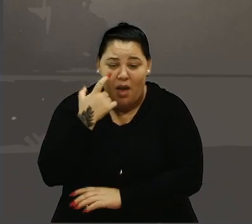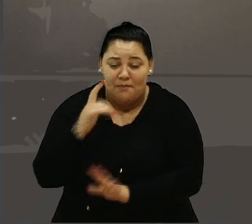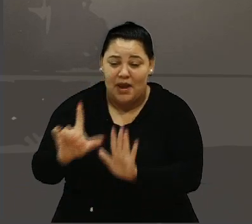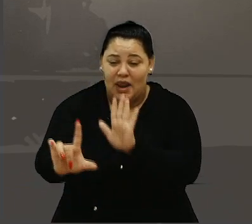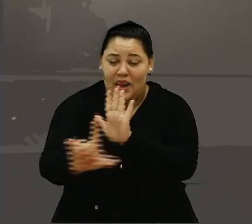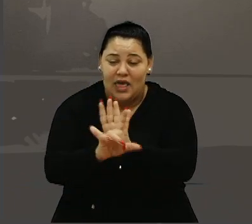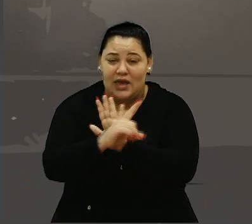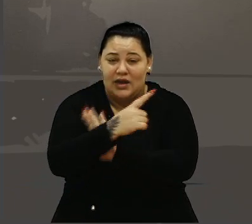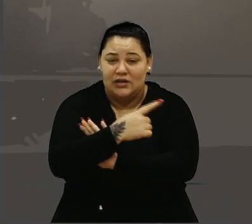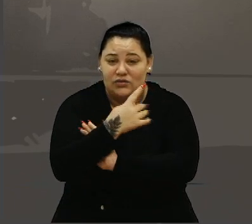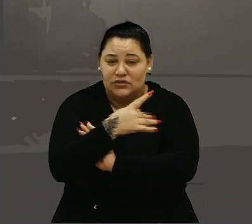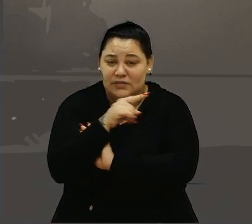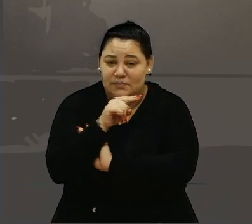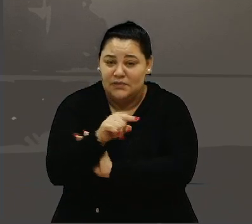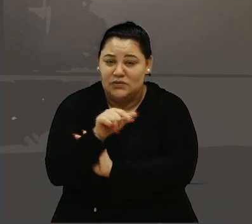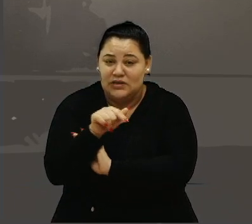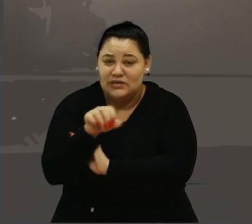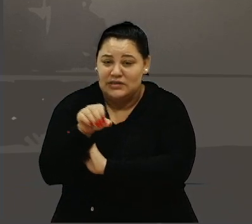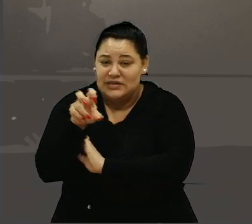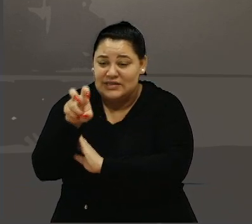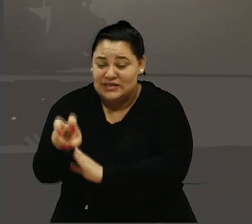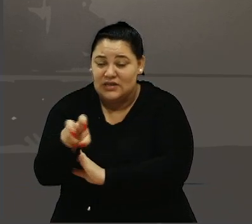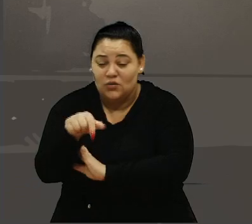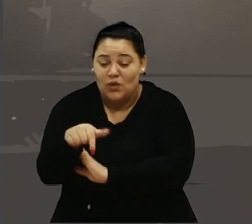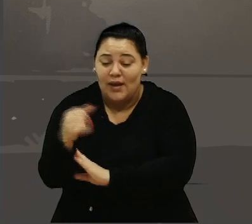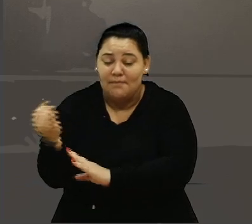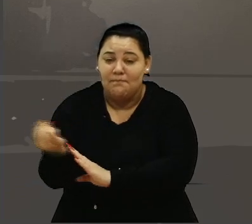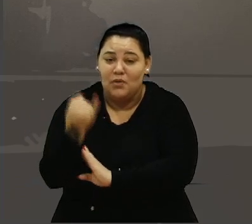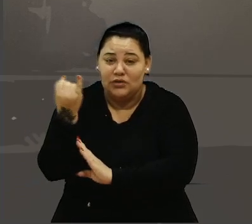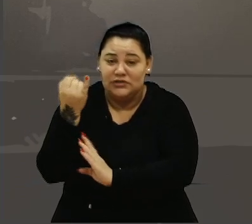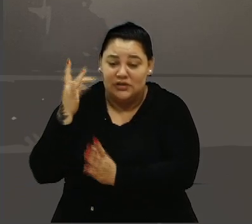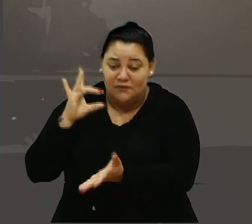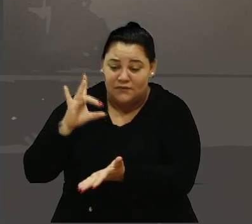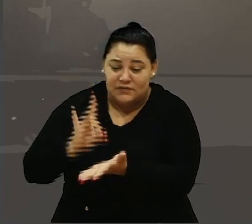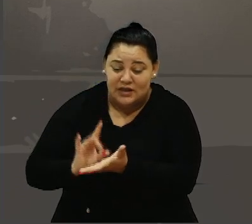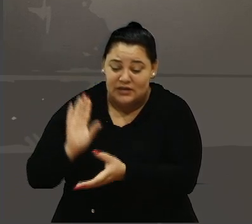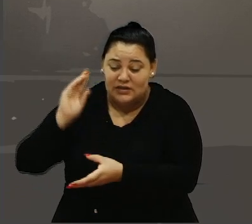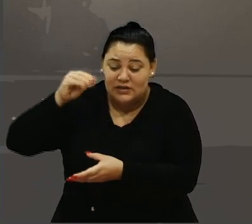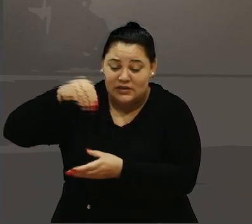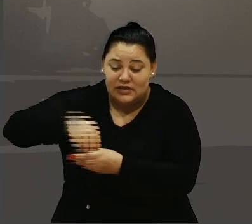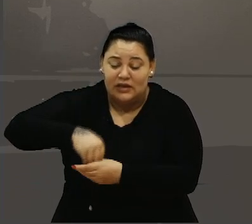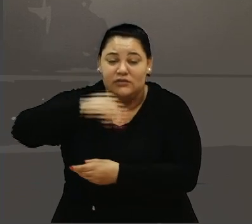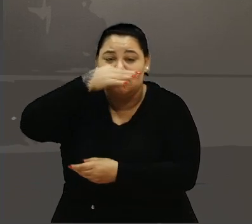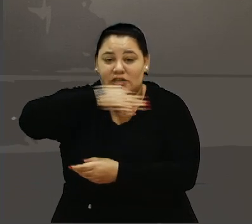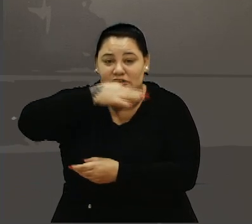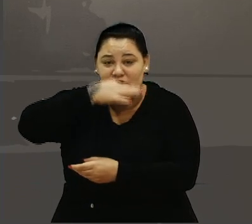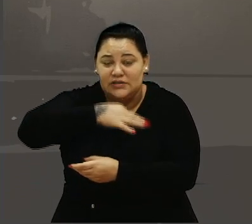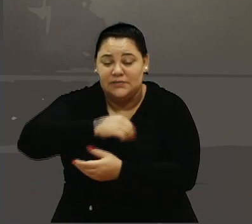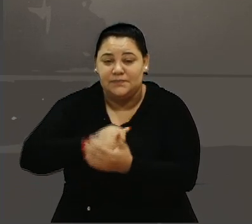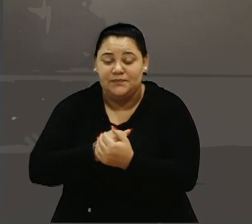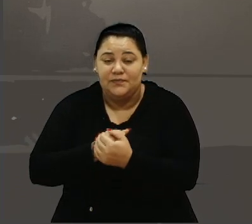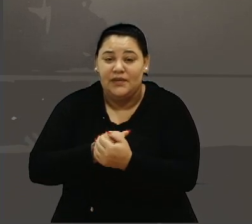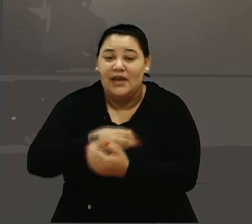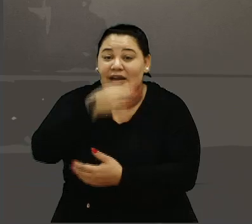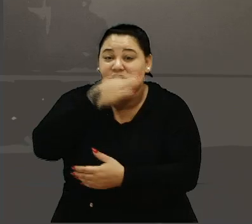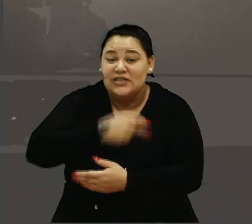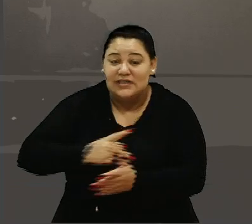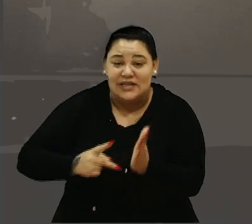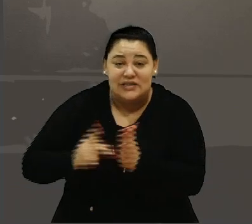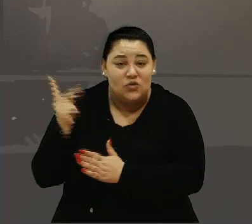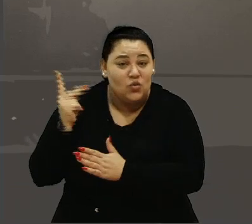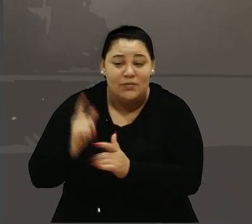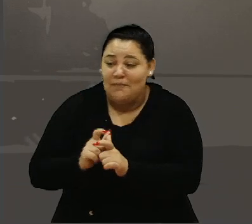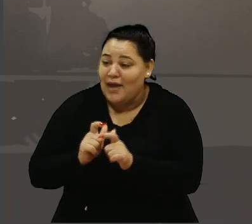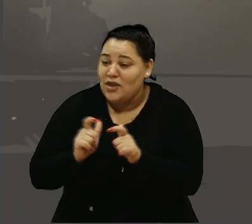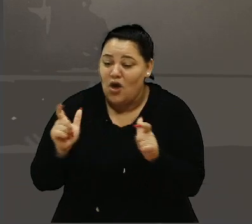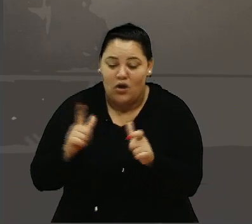14.705 e dizer da importância dela ser efetivada dentro de Caxias do Sul. Caxias do Sul é a segunda maior cidade do